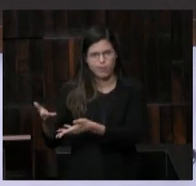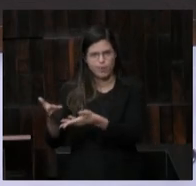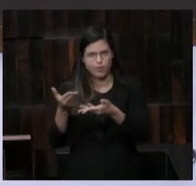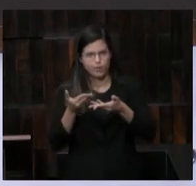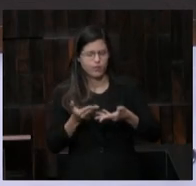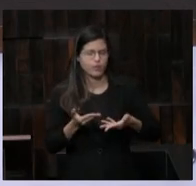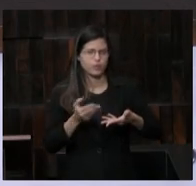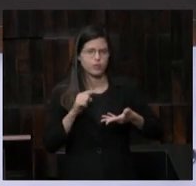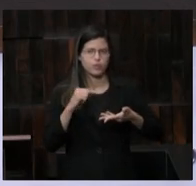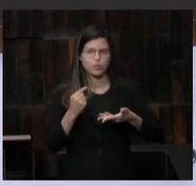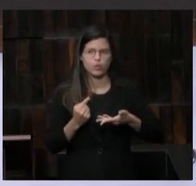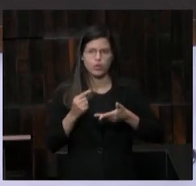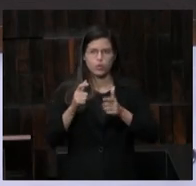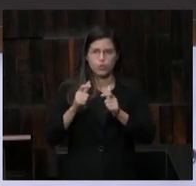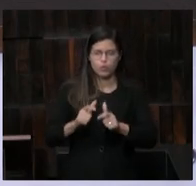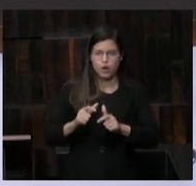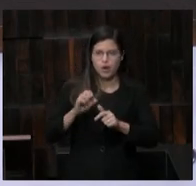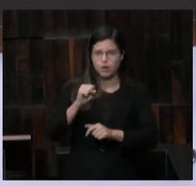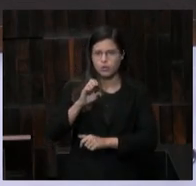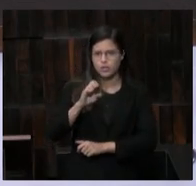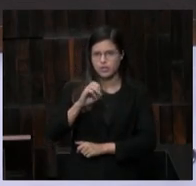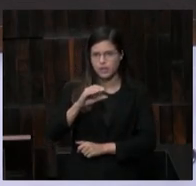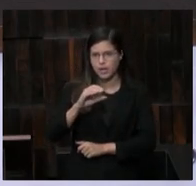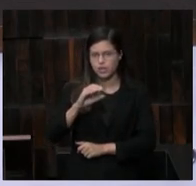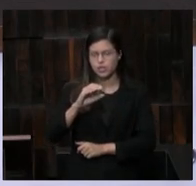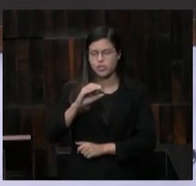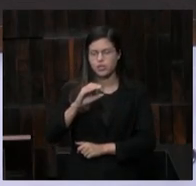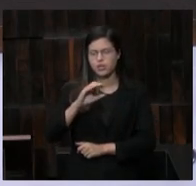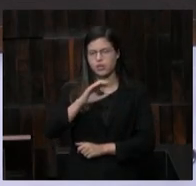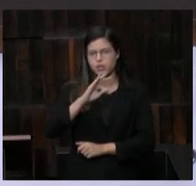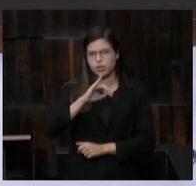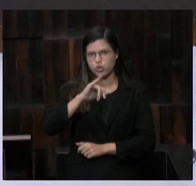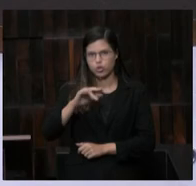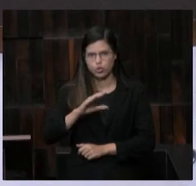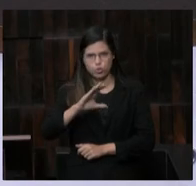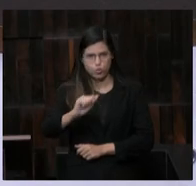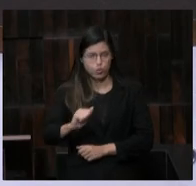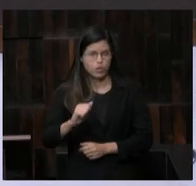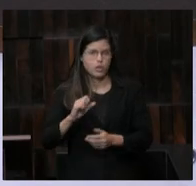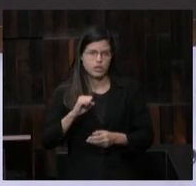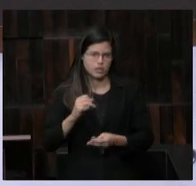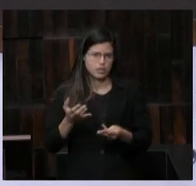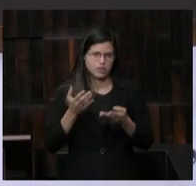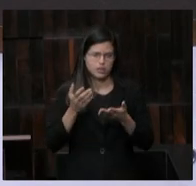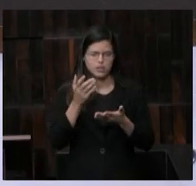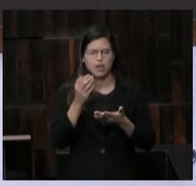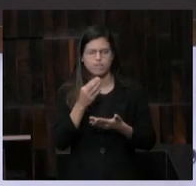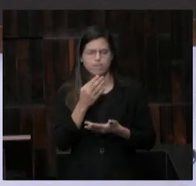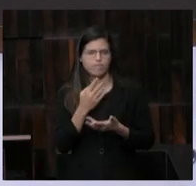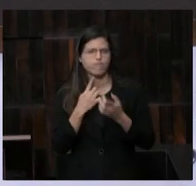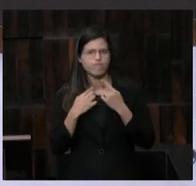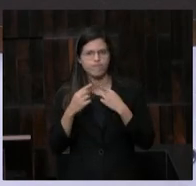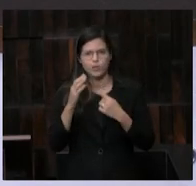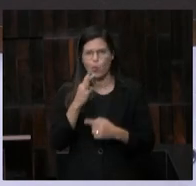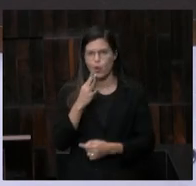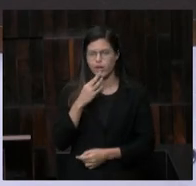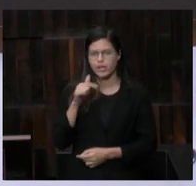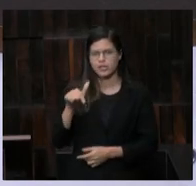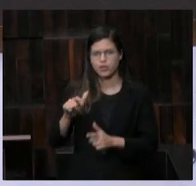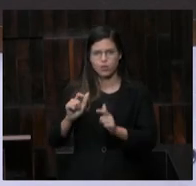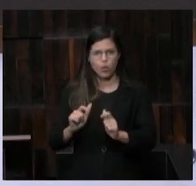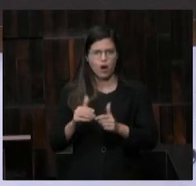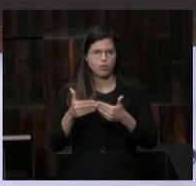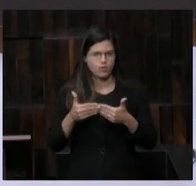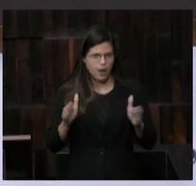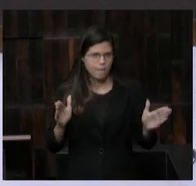Nós estamos situados, como eu disse, no SESC Tijuca. Quem quiser, tiver vontade de conhecer o nosso espaço, ele está de portas abertas